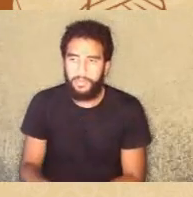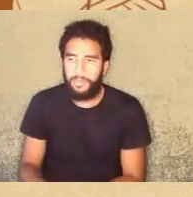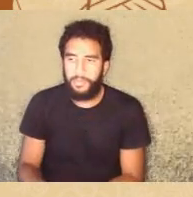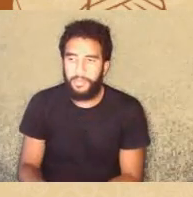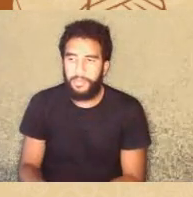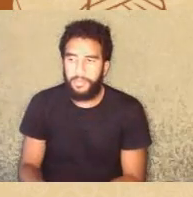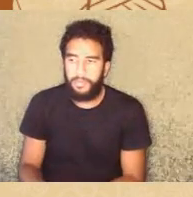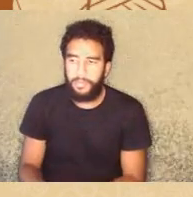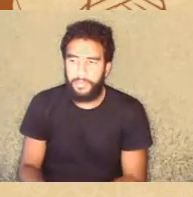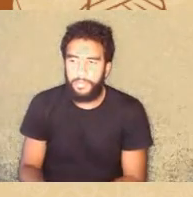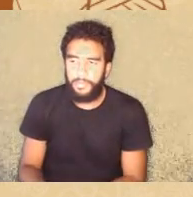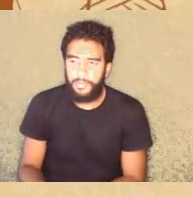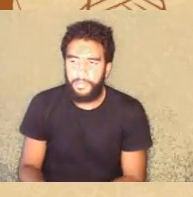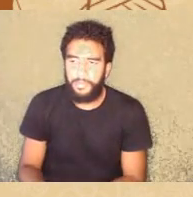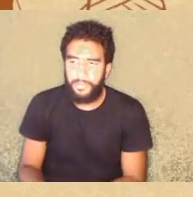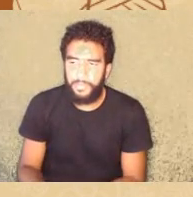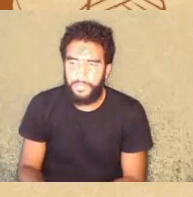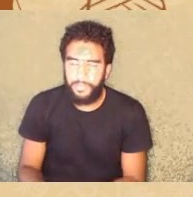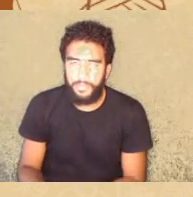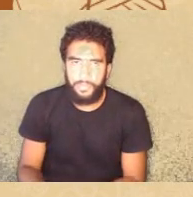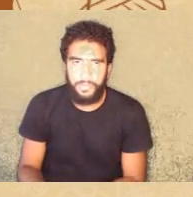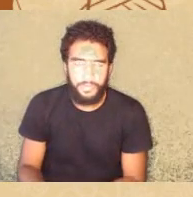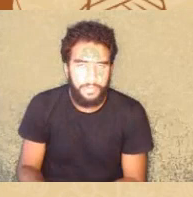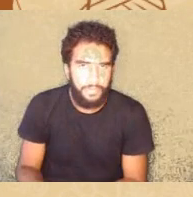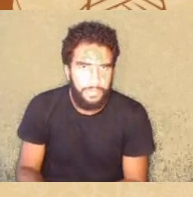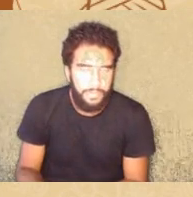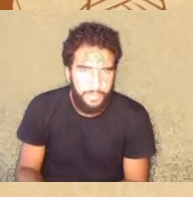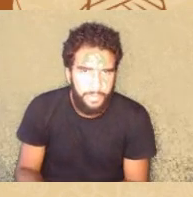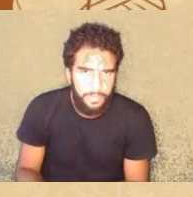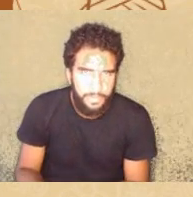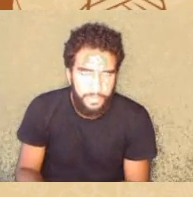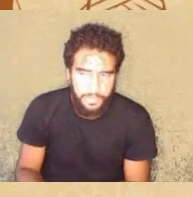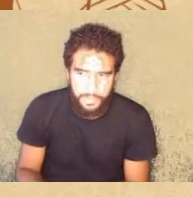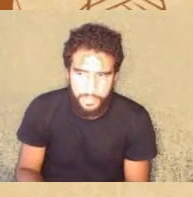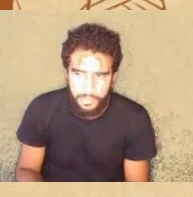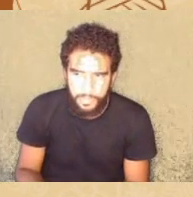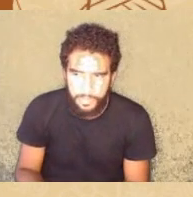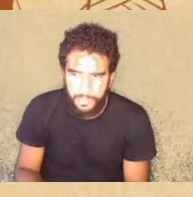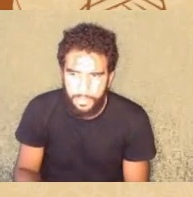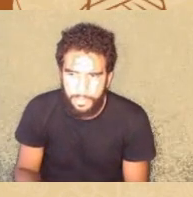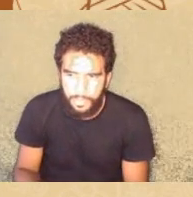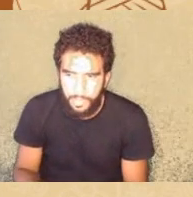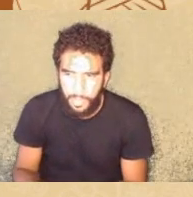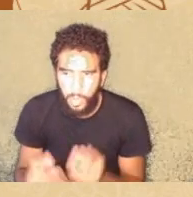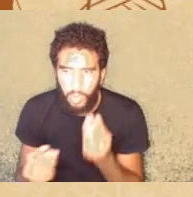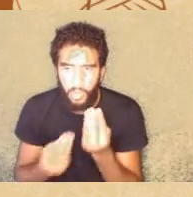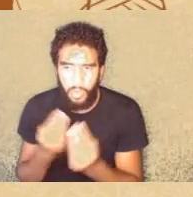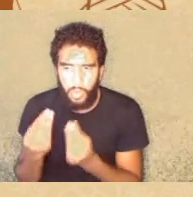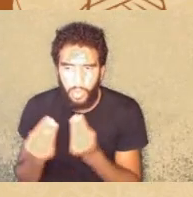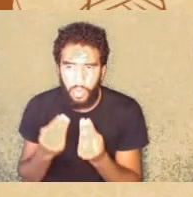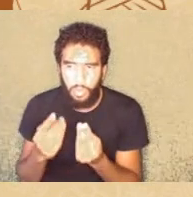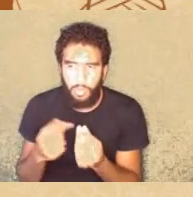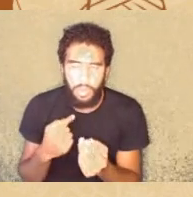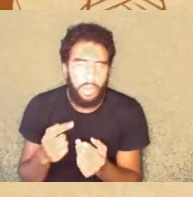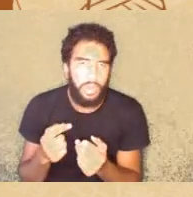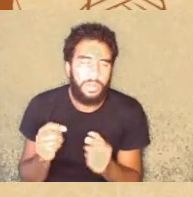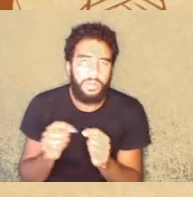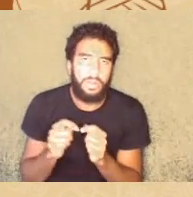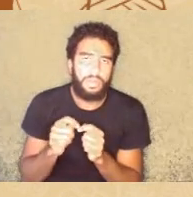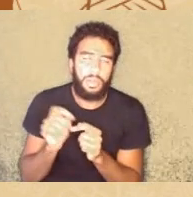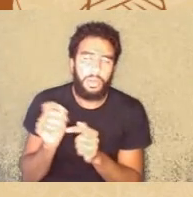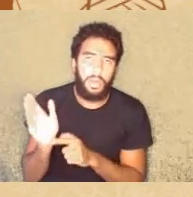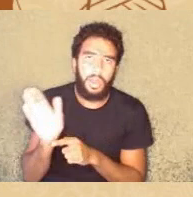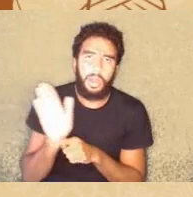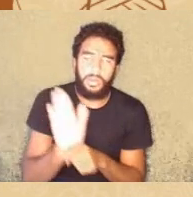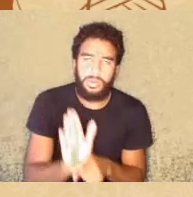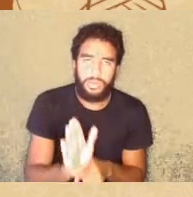não seja tão patologizante. Eu digo isso porque como é que a gente faz esses primeiros socorros que não seja também a partir